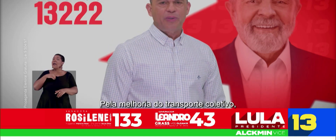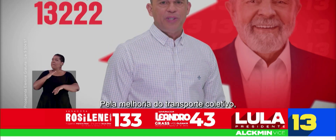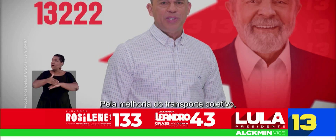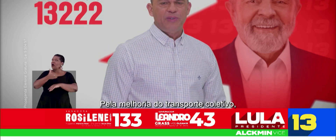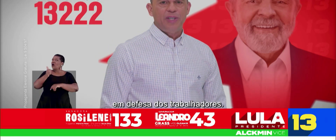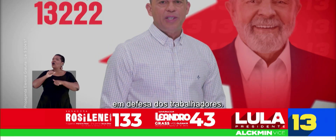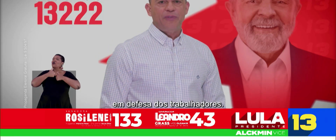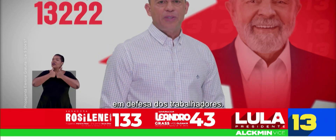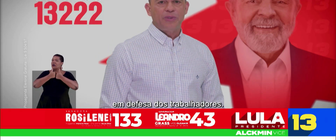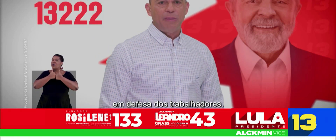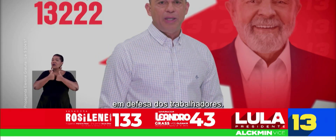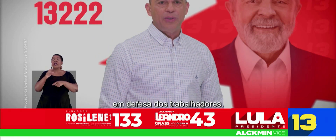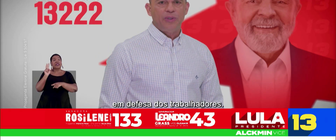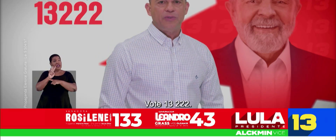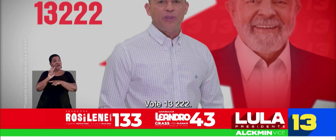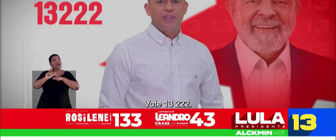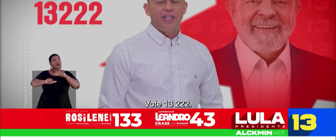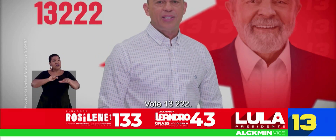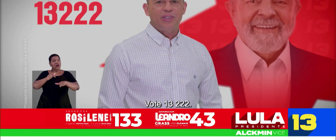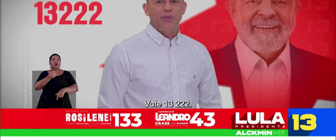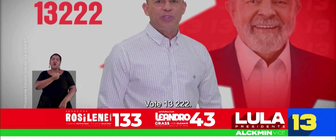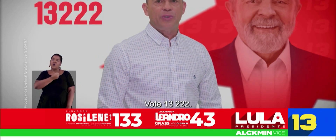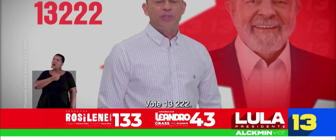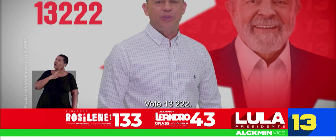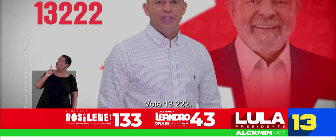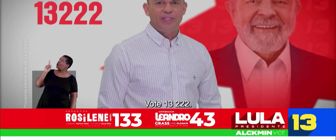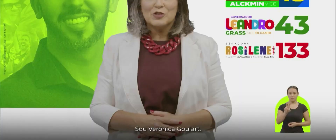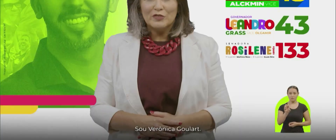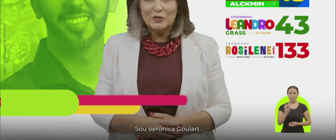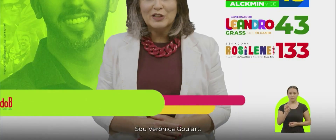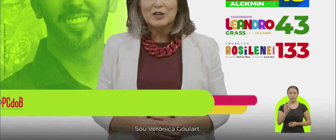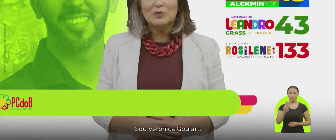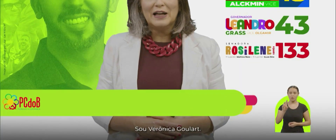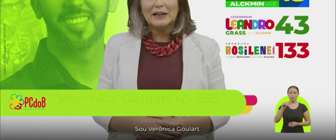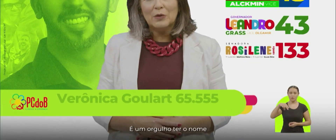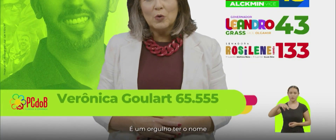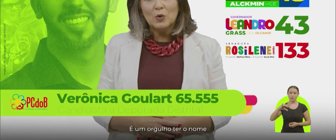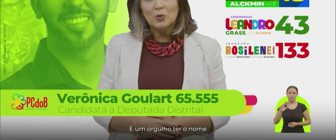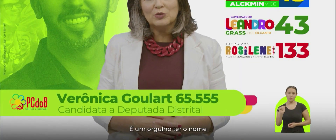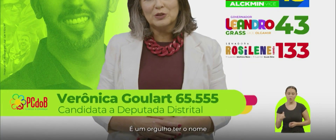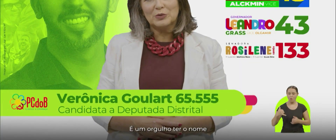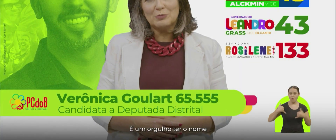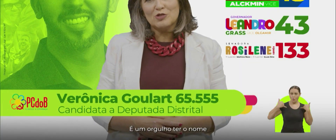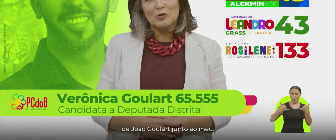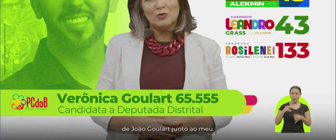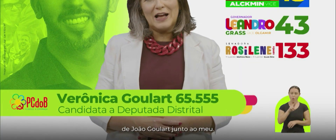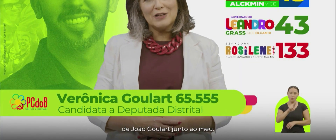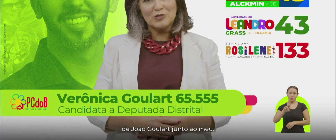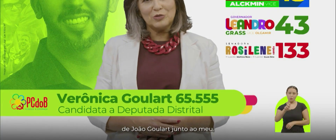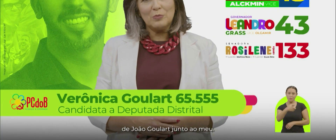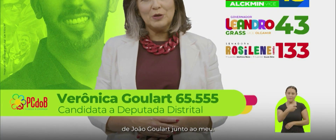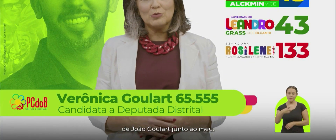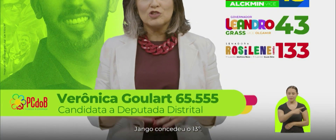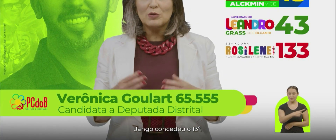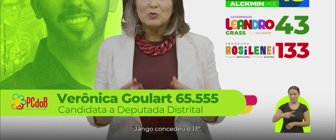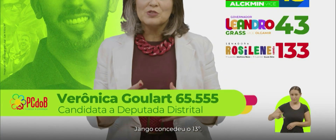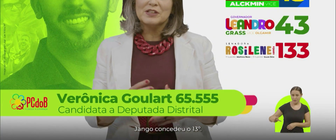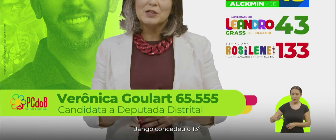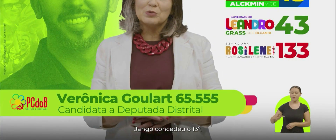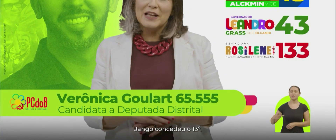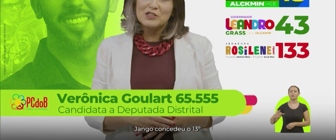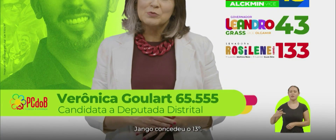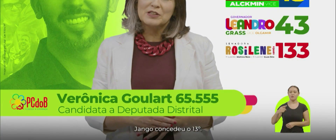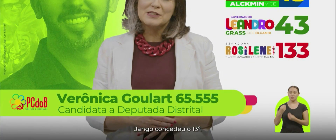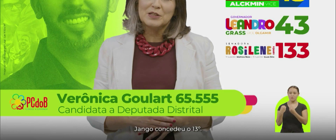do transporte coletivo, em defesa dos trabalhadores, vote 13-2-2-2. Sou Verônica Goulart, é um orgulho ter o nome de João Goulart, junto ao meu. Jango